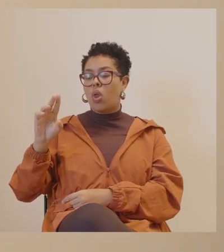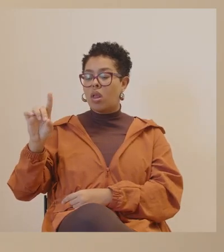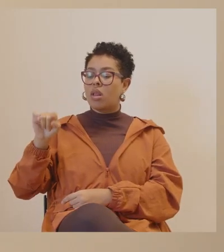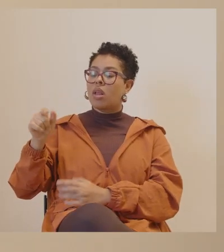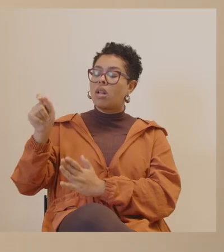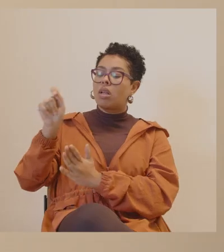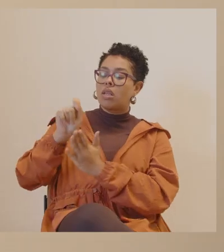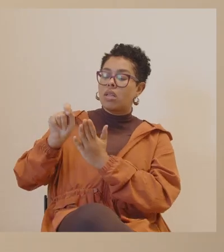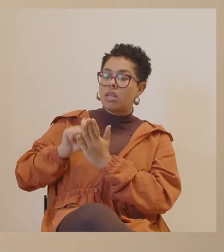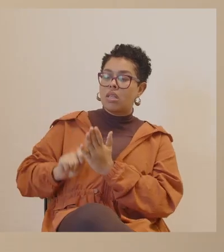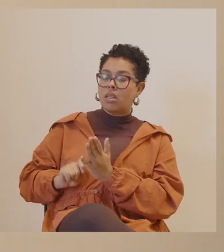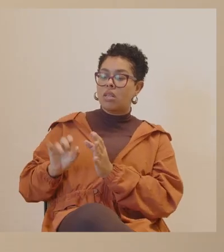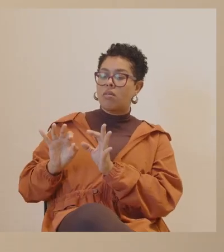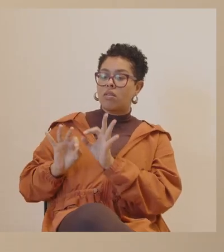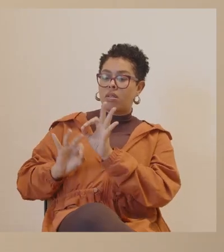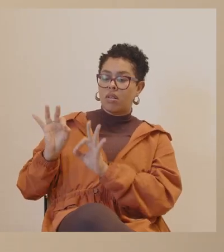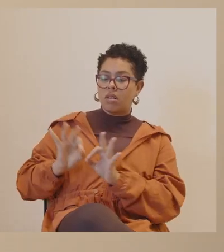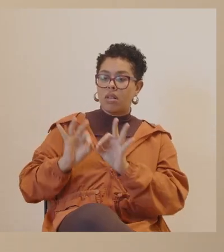exatamente desse ano,